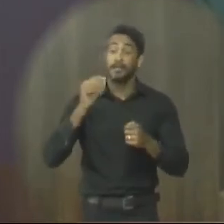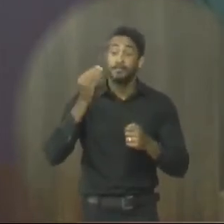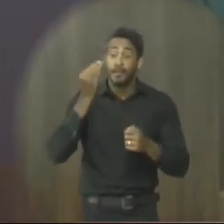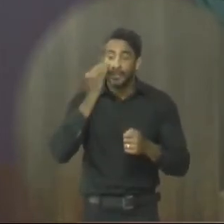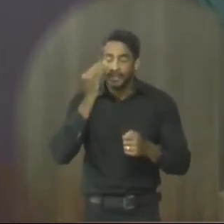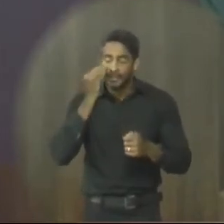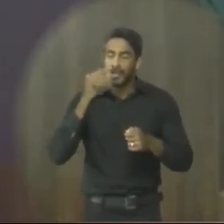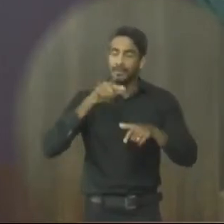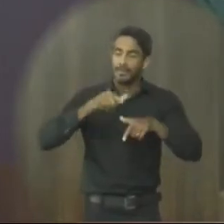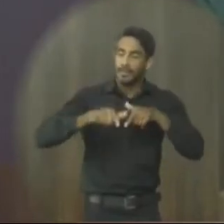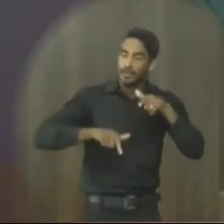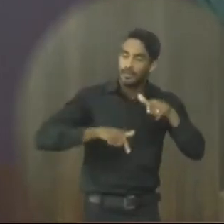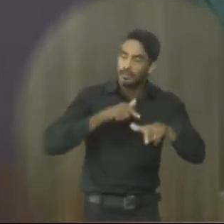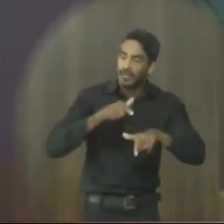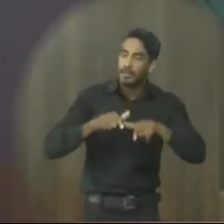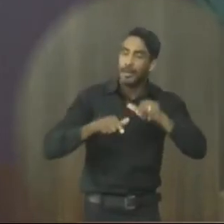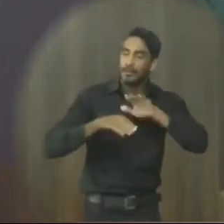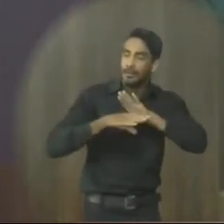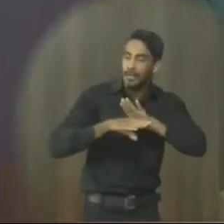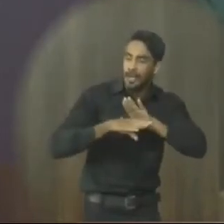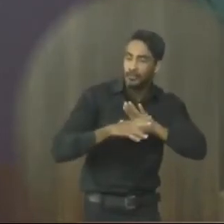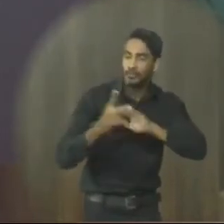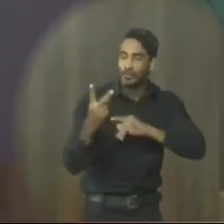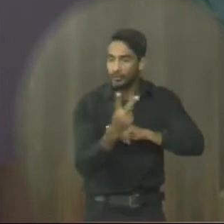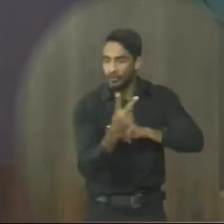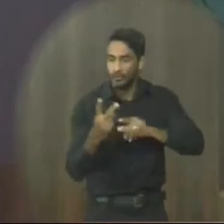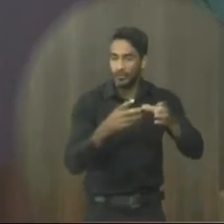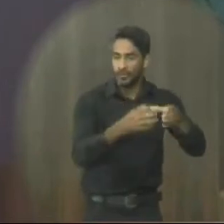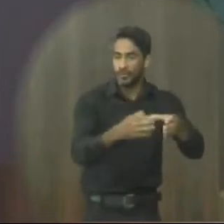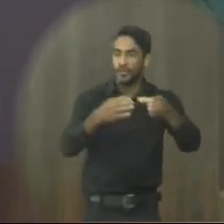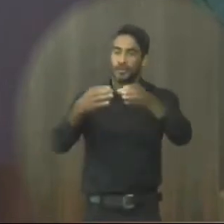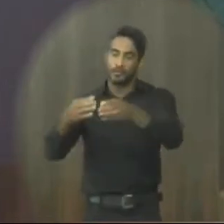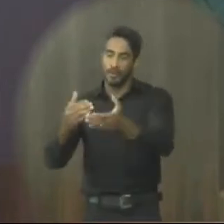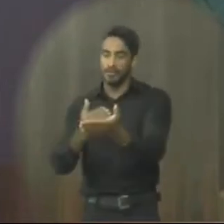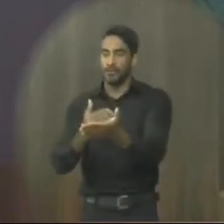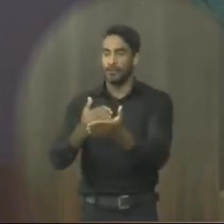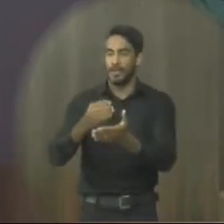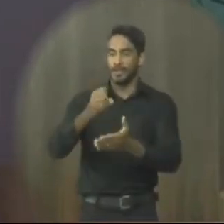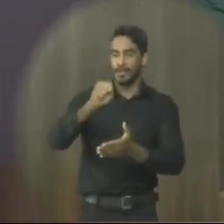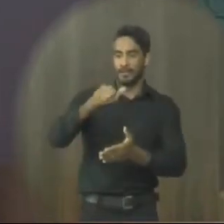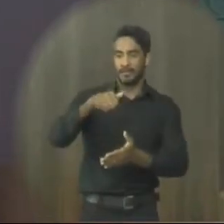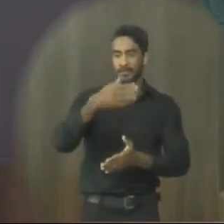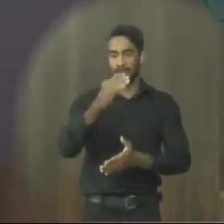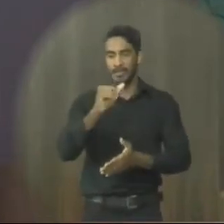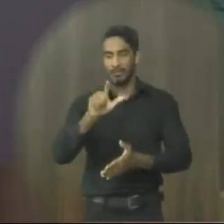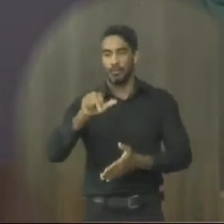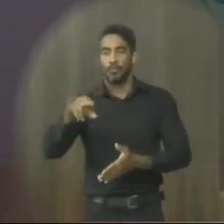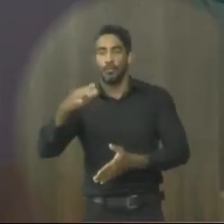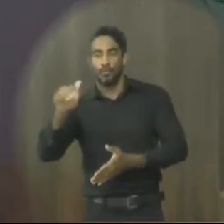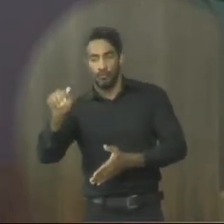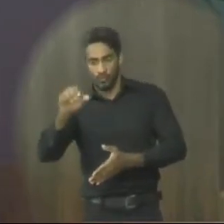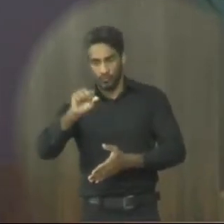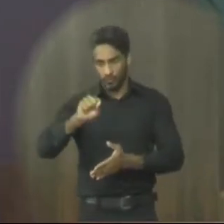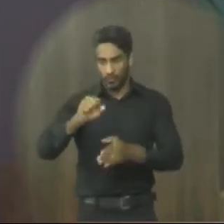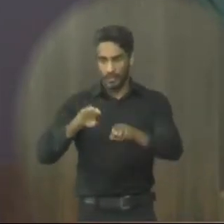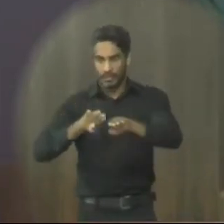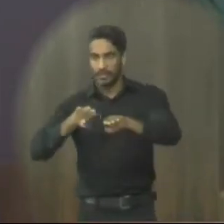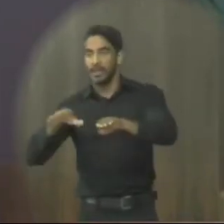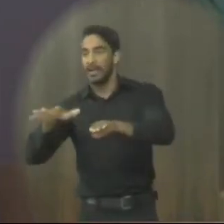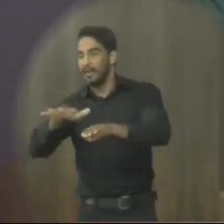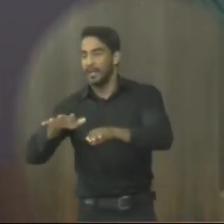um serviço que atenda aos dois bairros, que comece lá no bairro São Lucas e passe ali na região do Boa Vista